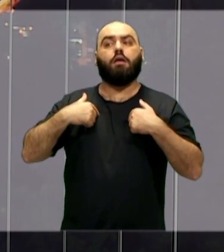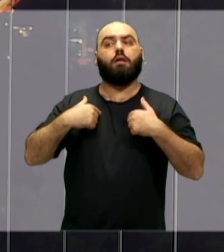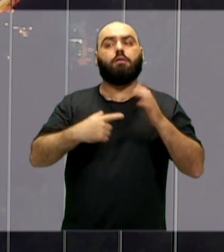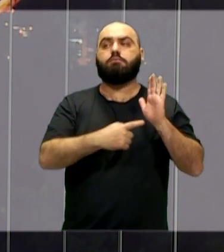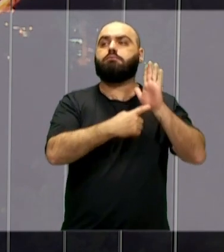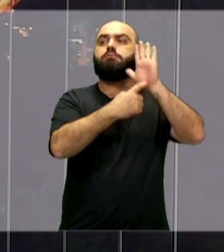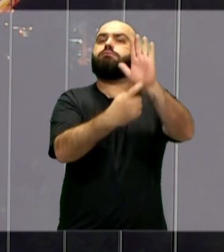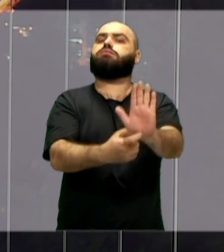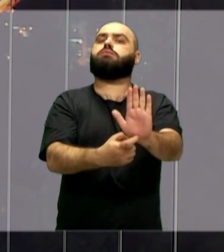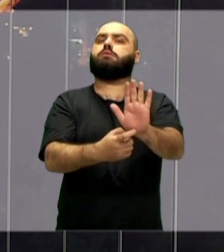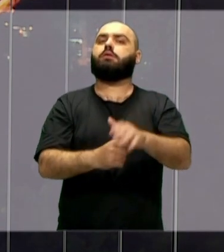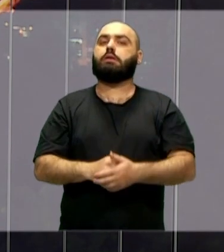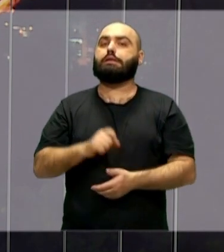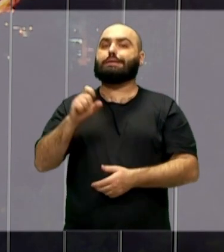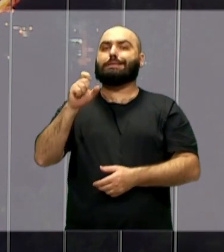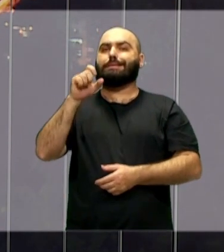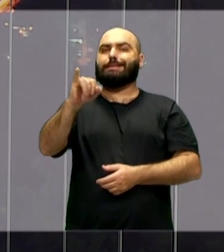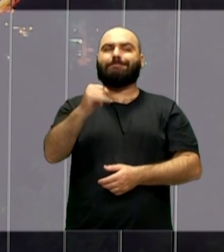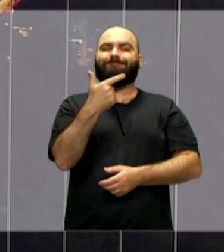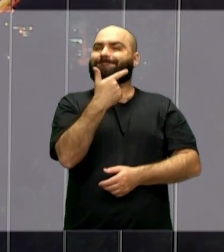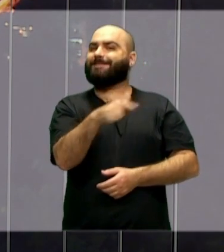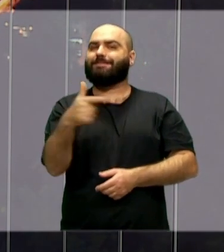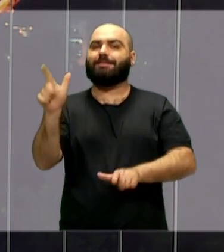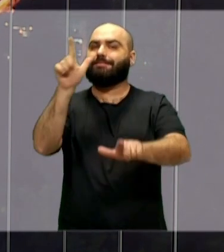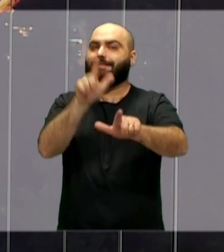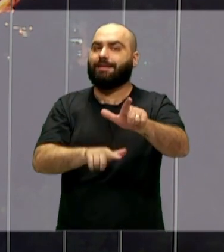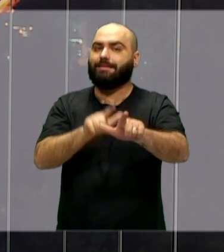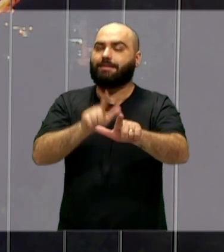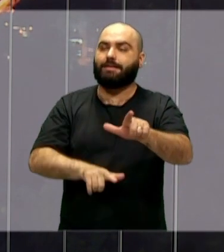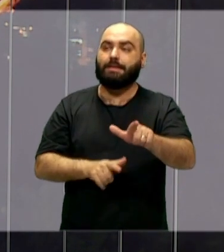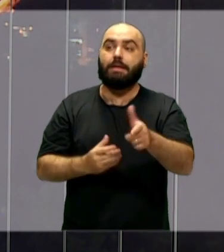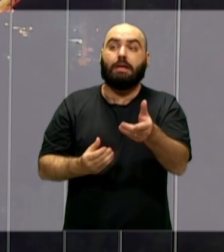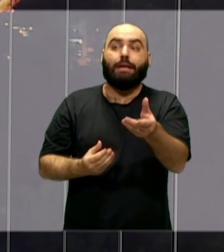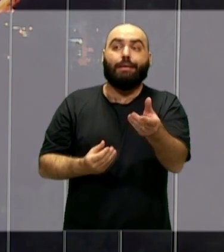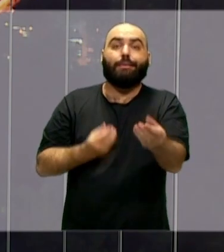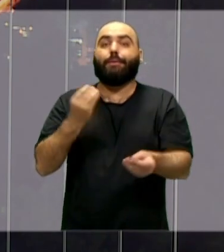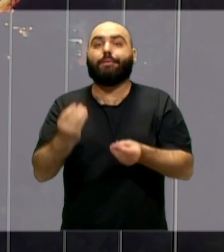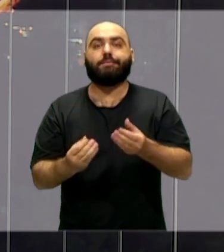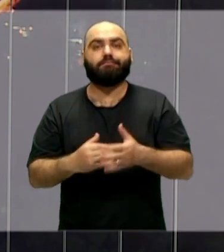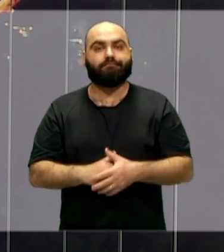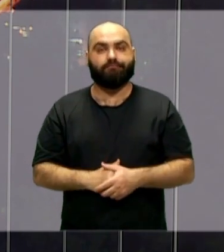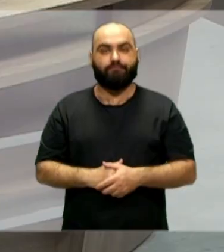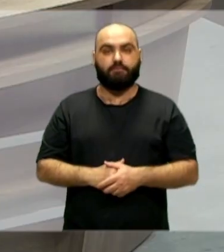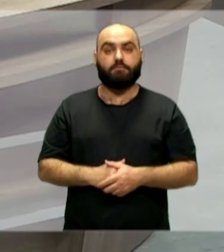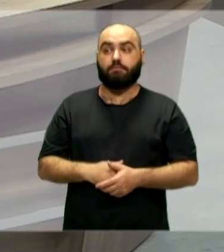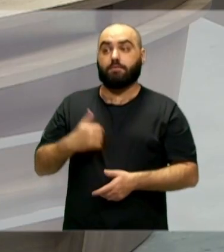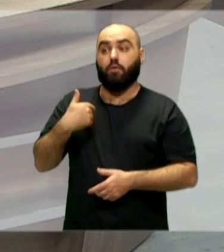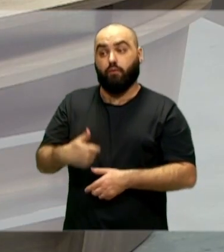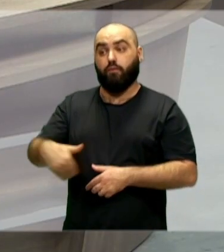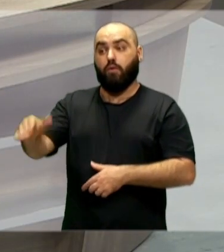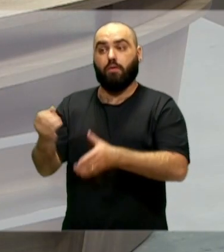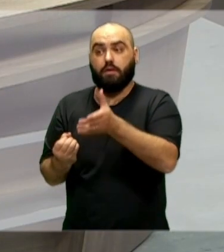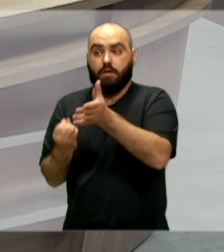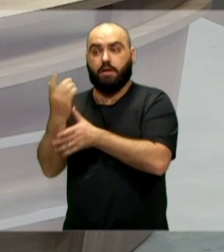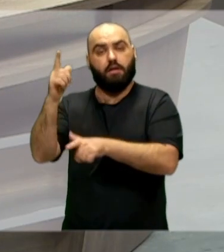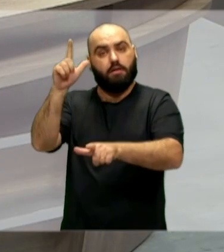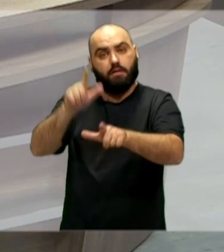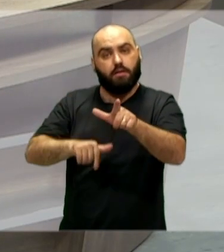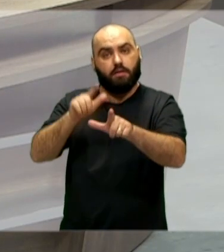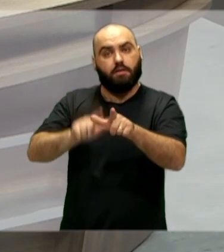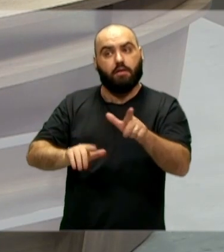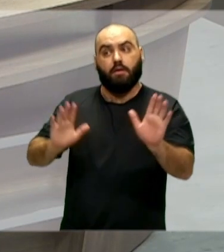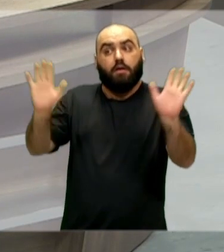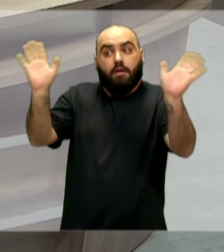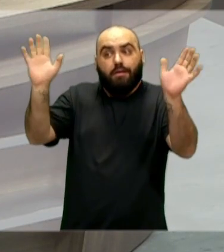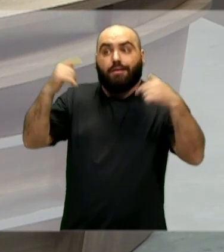letra ali, como que eu vou dizer quem eu sou? E se eu não me encaixo em nenhuma dessas identificações, eu vou criar uma outra letra. Porque eu quero dizer, eu tô